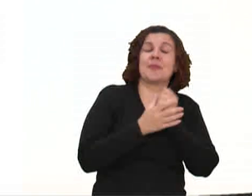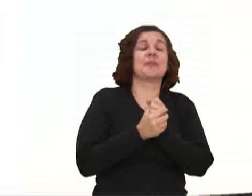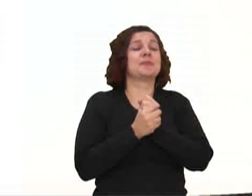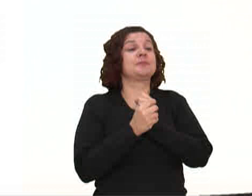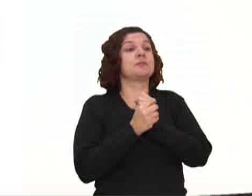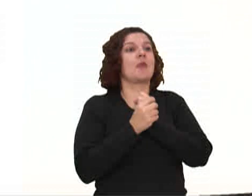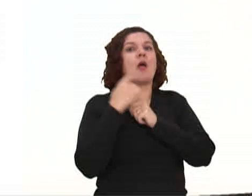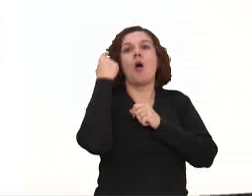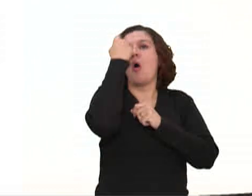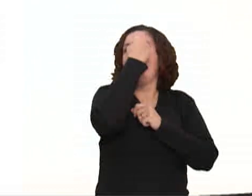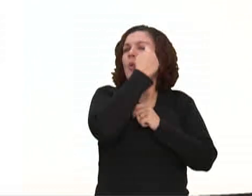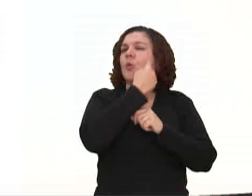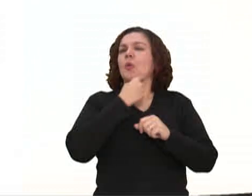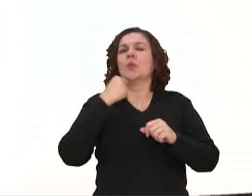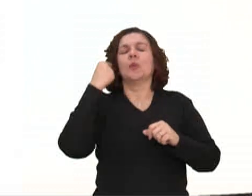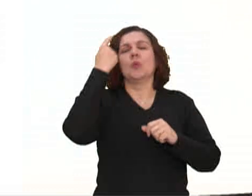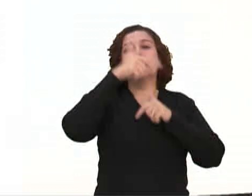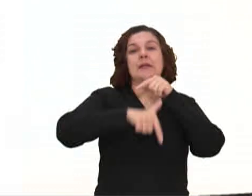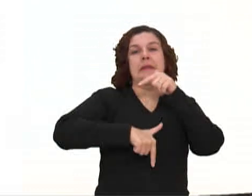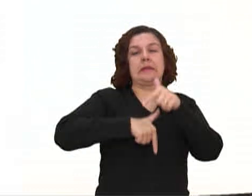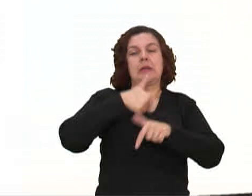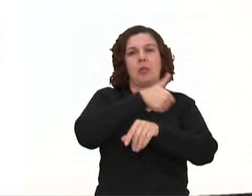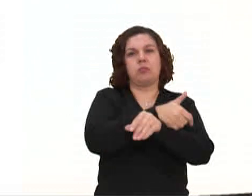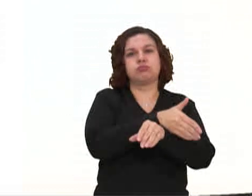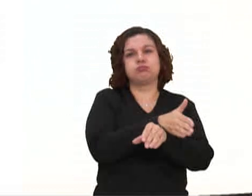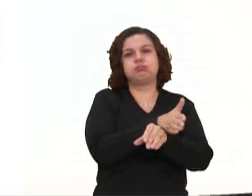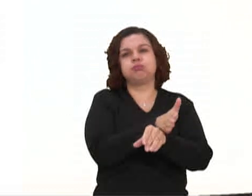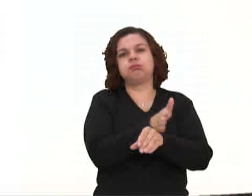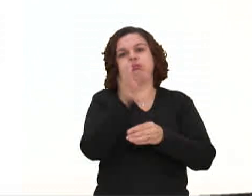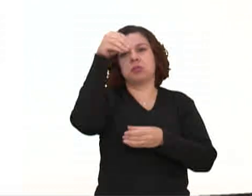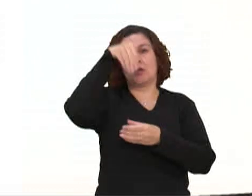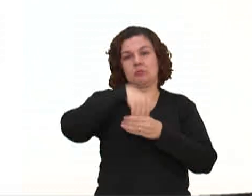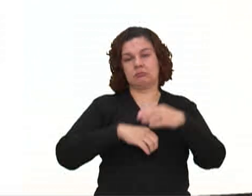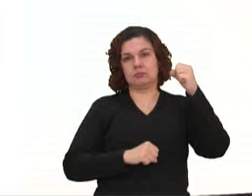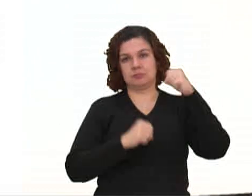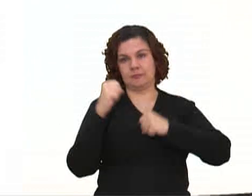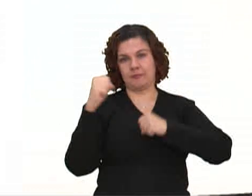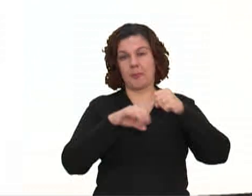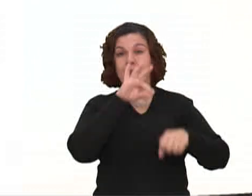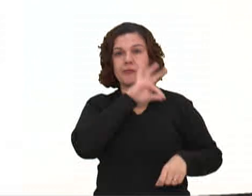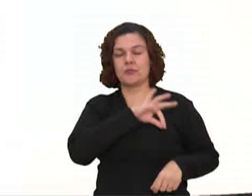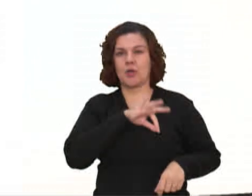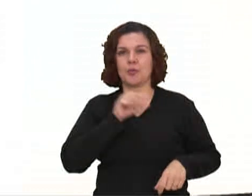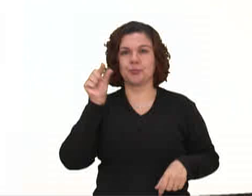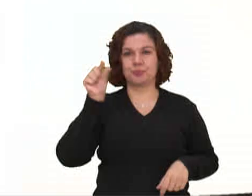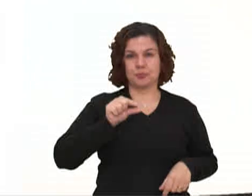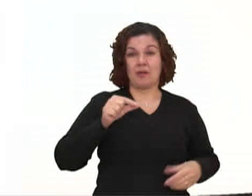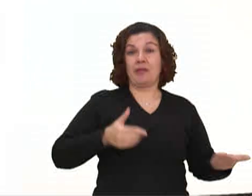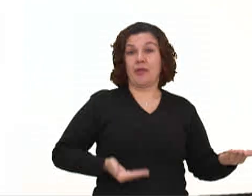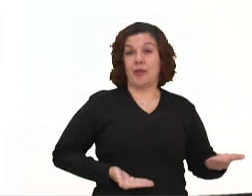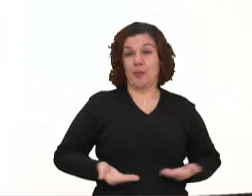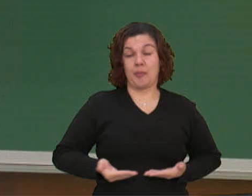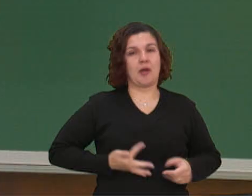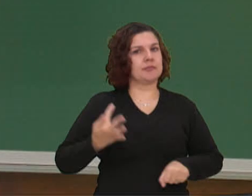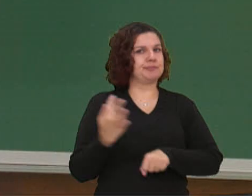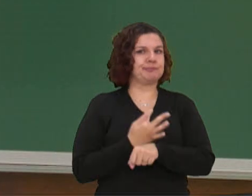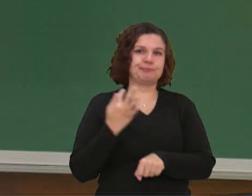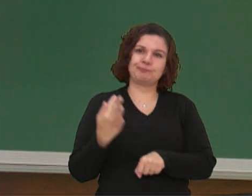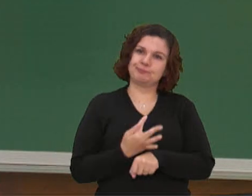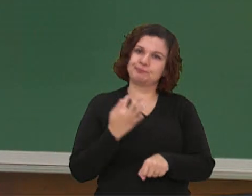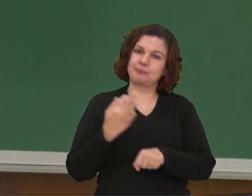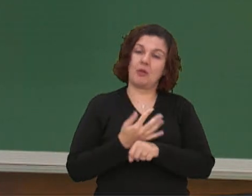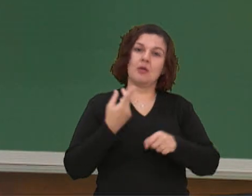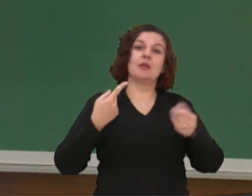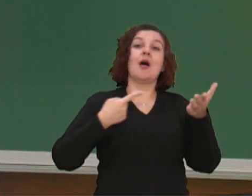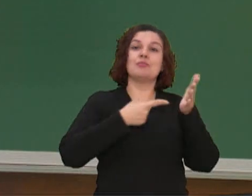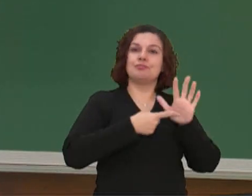de trabalho, jornadas longas, salários baixos e os trabalhadores obrigados a seguir o ritmo da máquina. Lembra que a